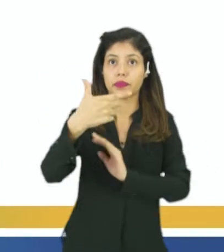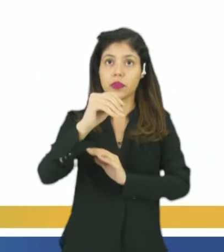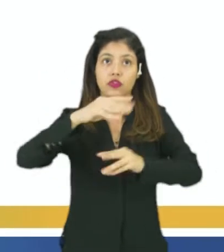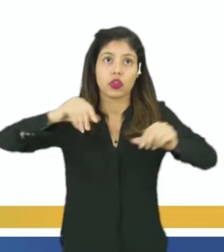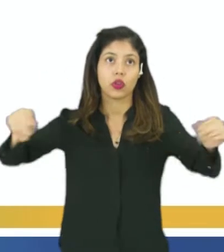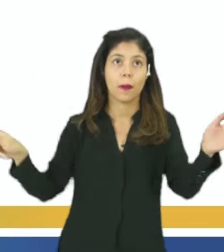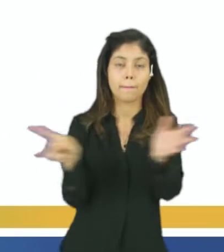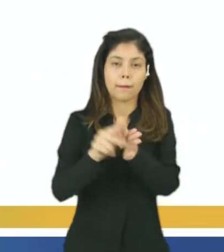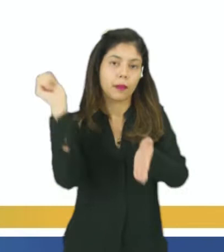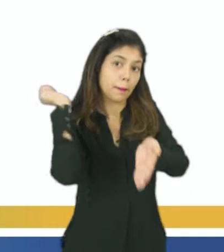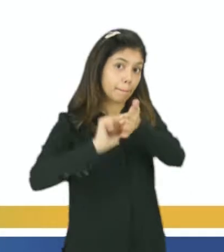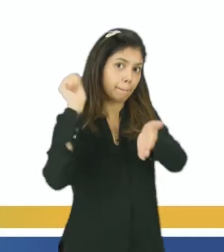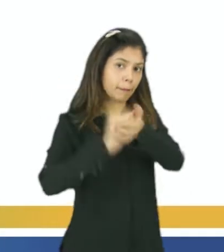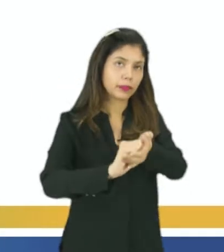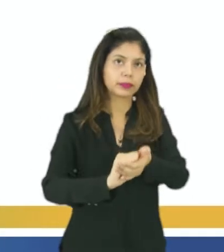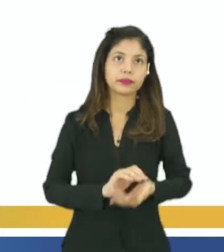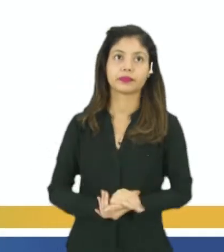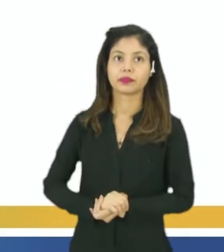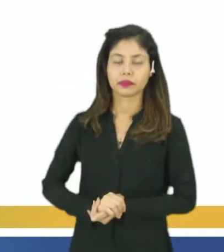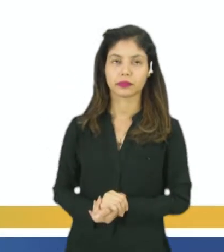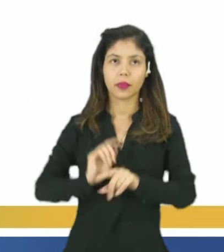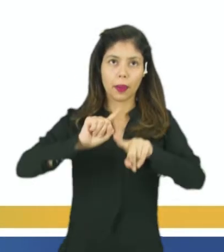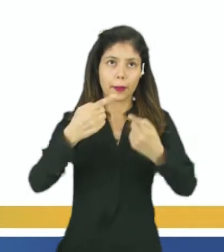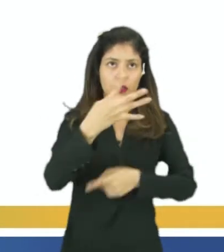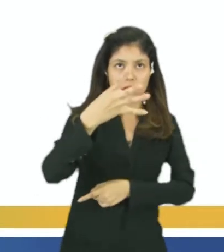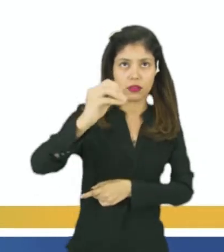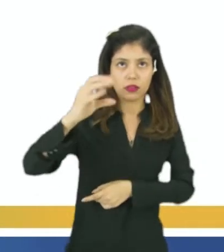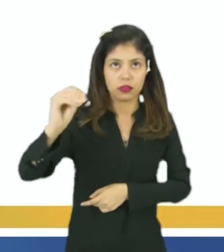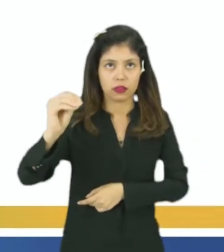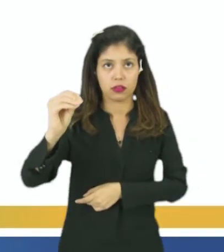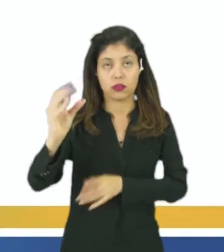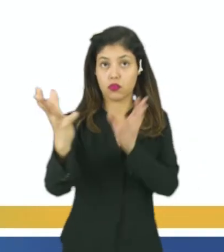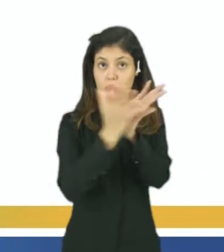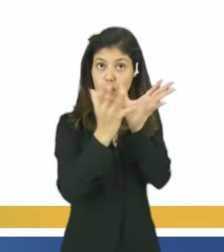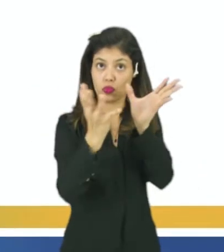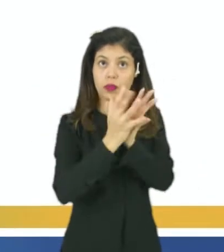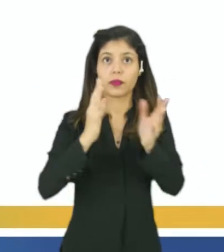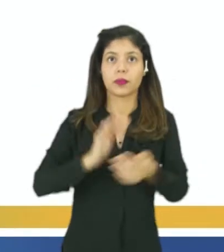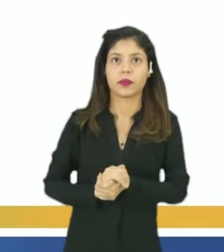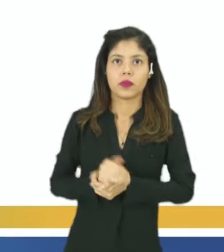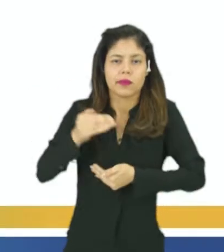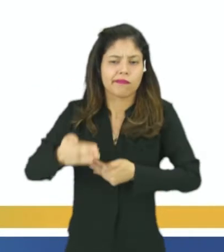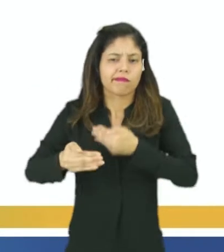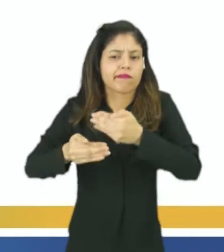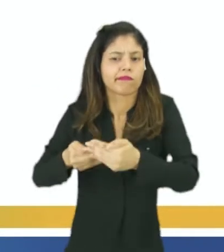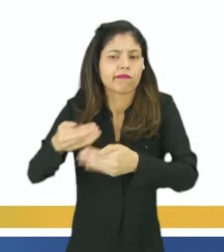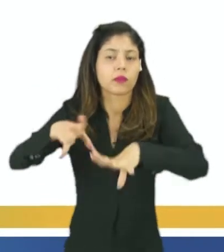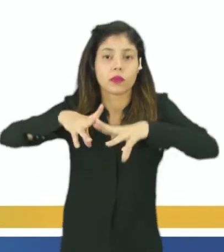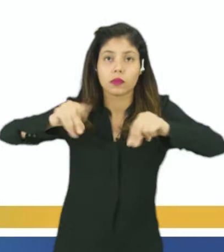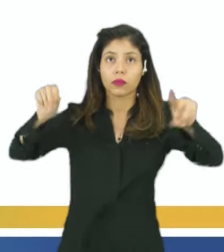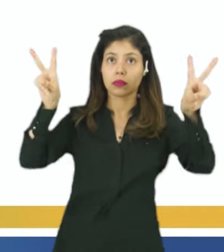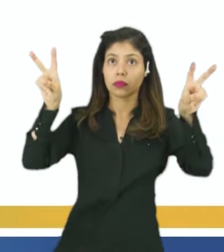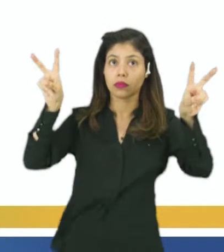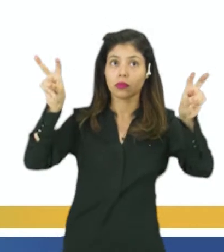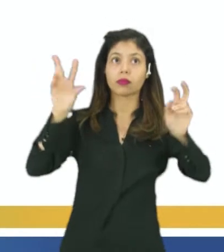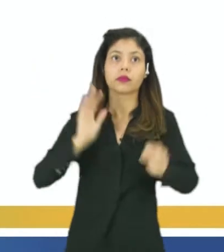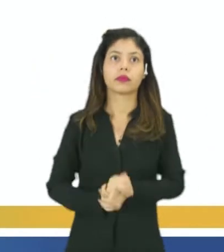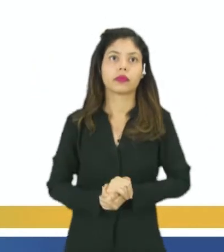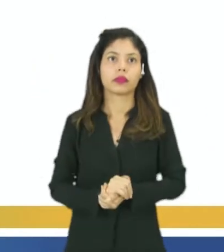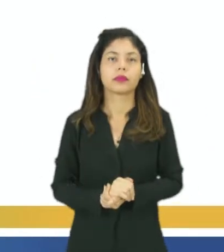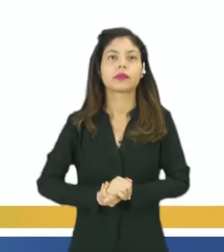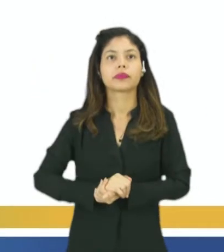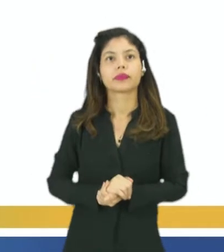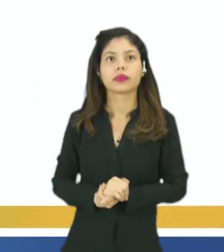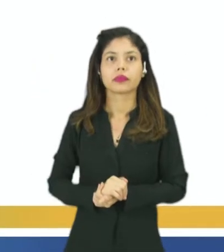se encontram titulados. Mais de 400 comunidades aguardam que os processos de titulação de